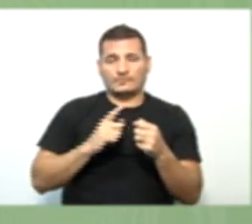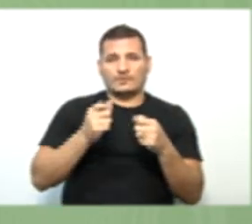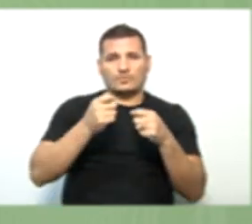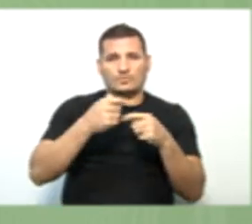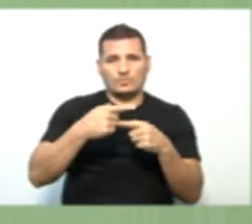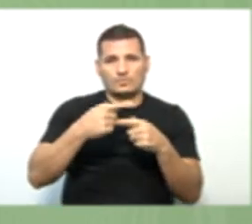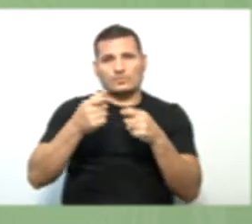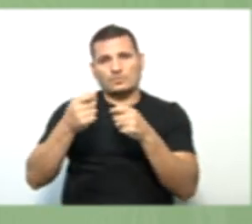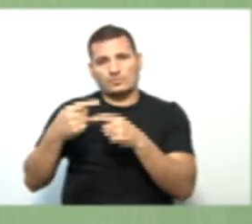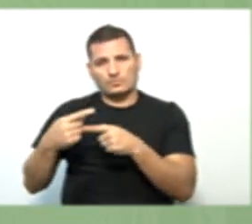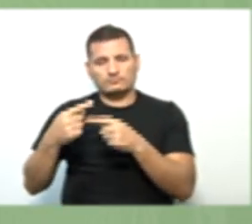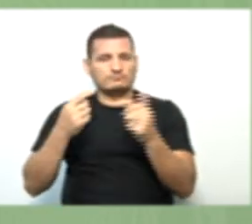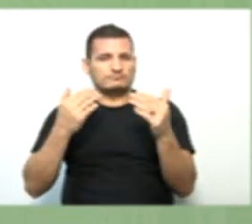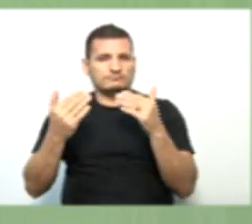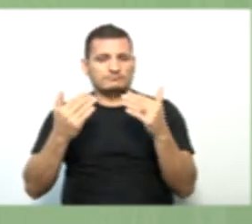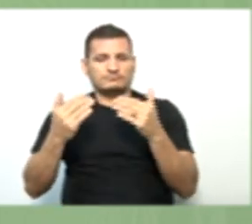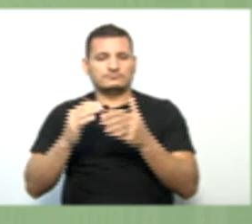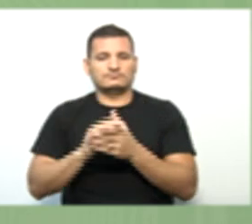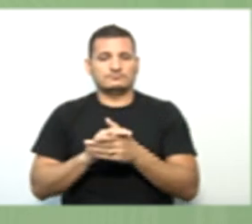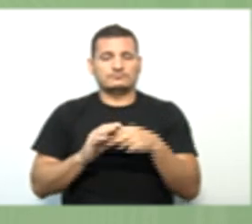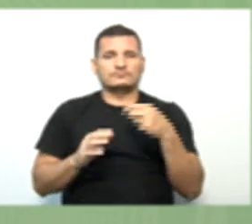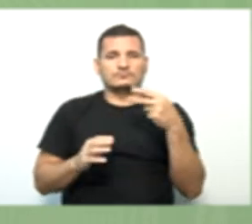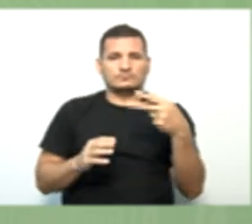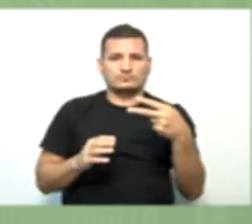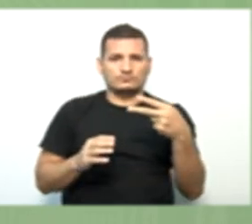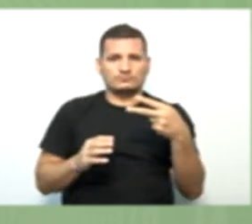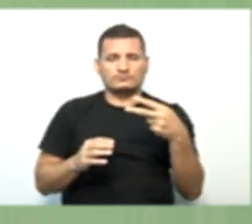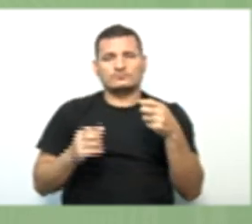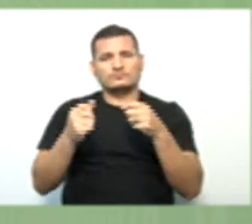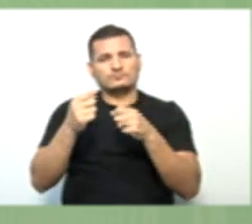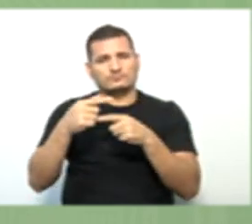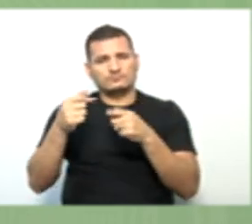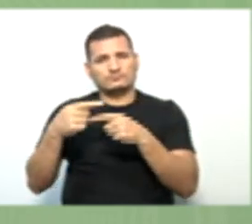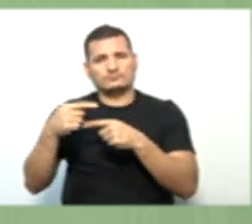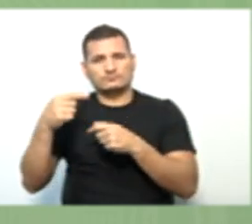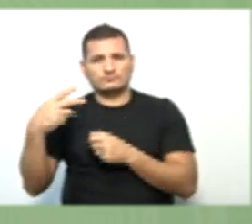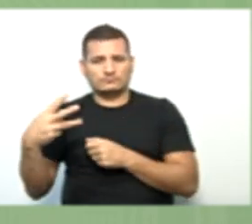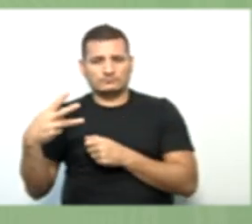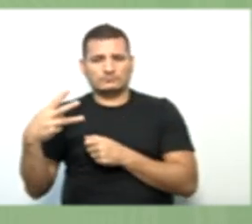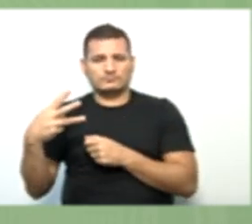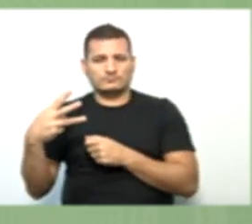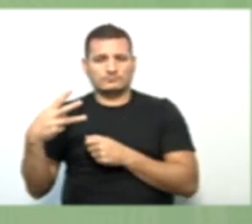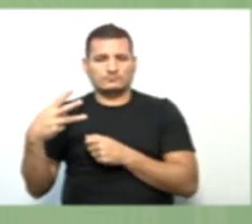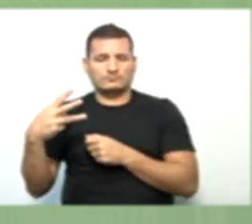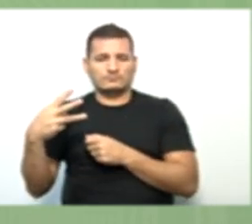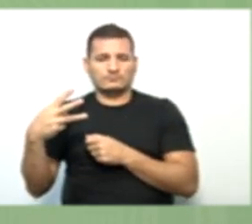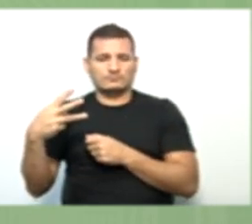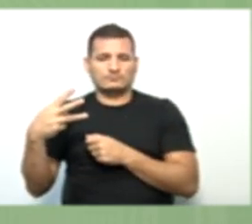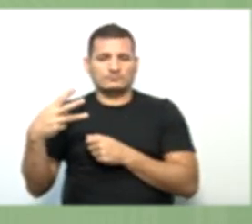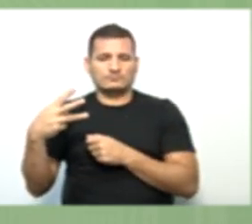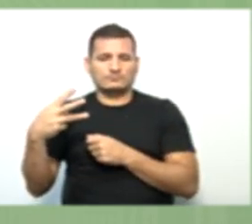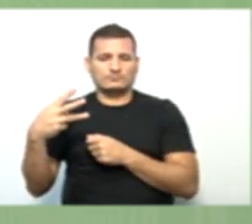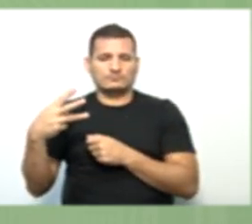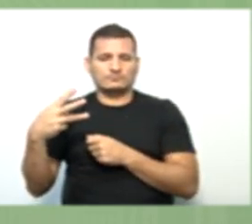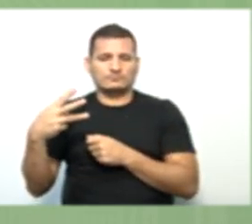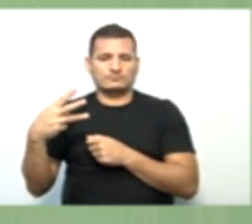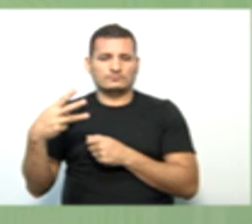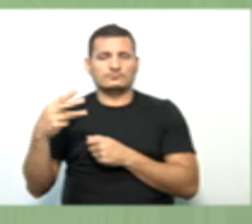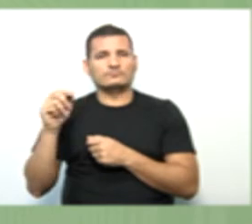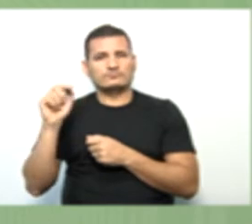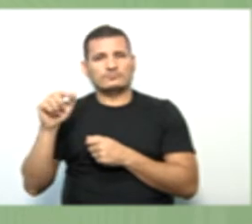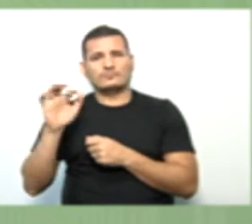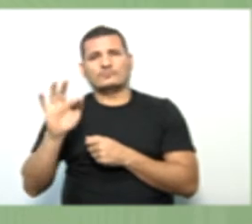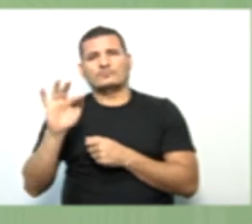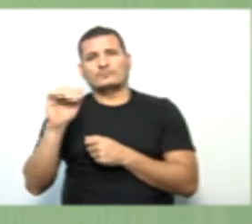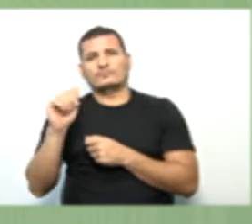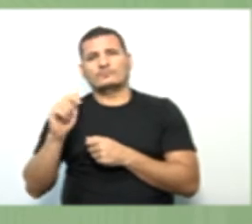dois valores. Então, 2 é igual a 3. Então, isso aqui vai resultar num valor de verdade